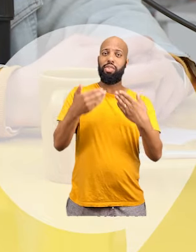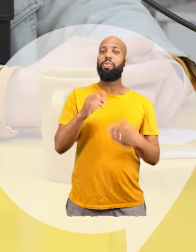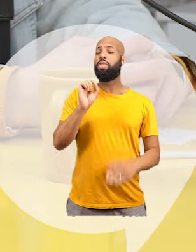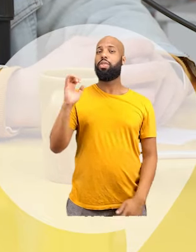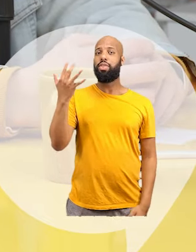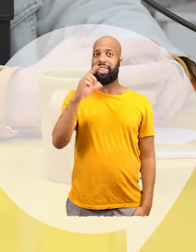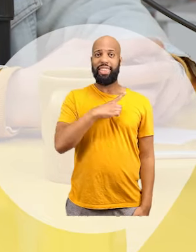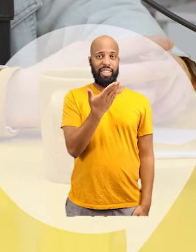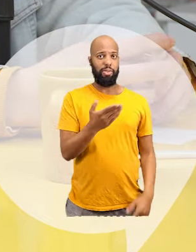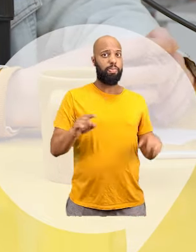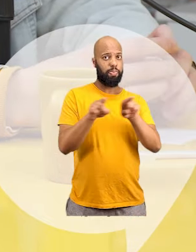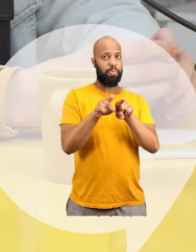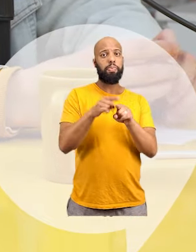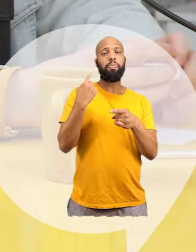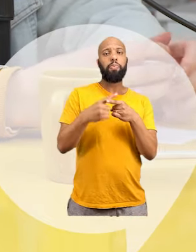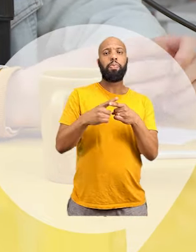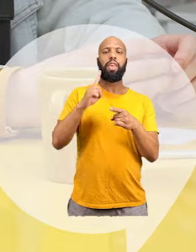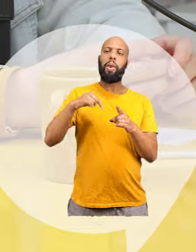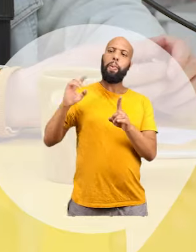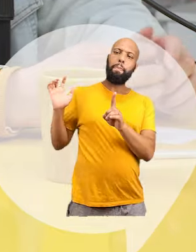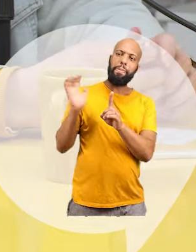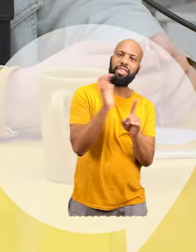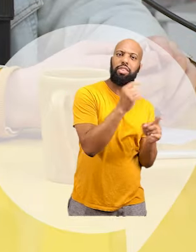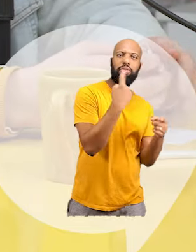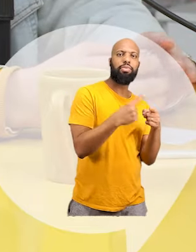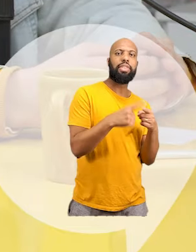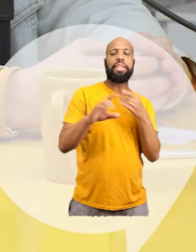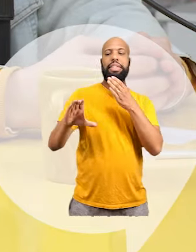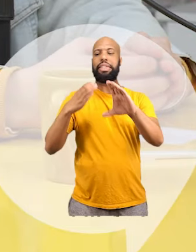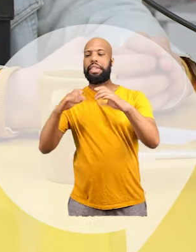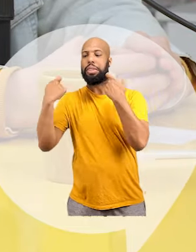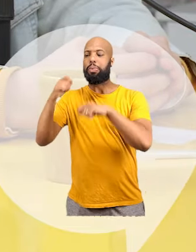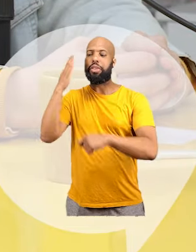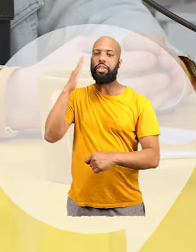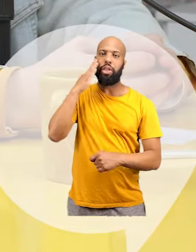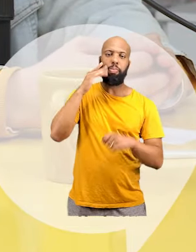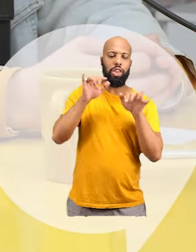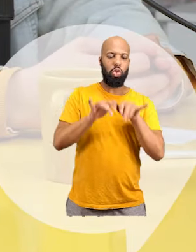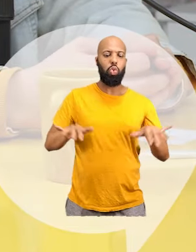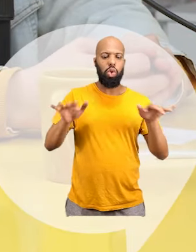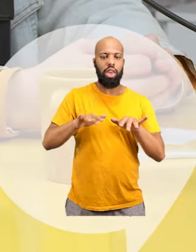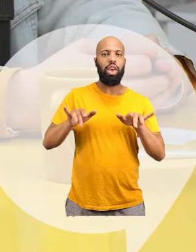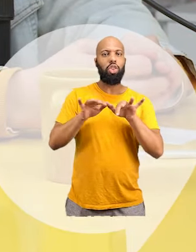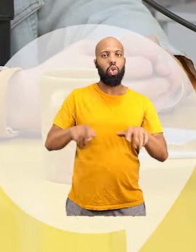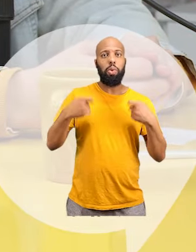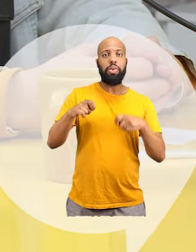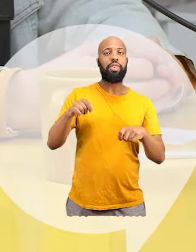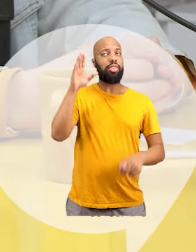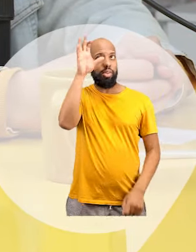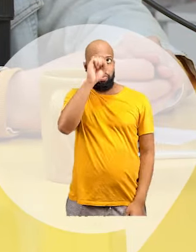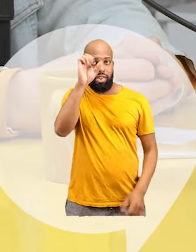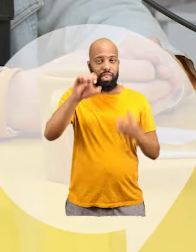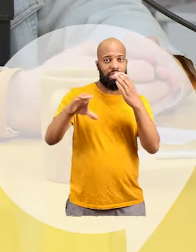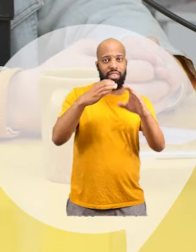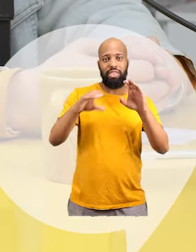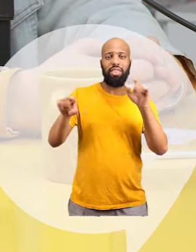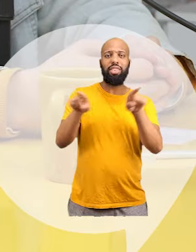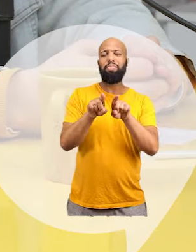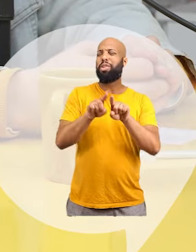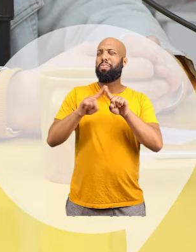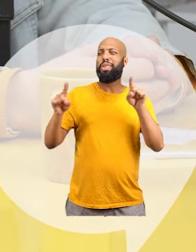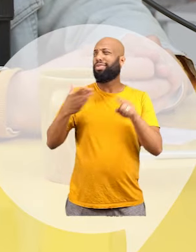vem tudo isso às vezes é mais uma pressão de tipo a pessoa canta precisa aprender a tocar ou a pessoa toca tem que aprender a cantar também e às vezes não faz aquilo